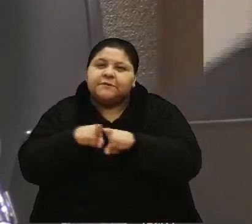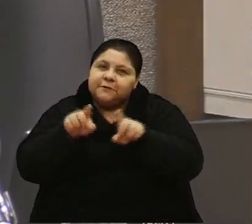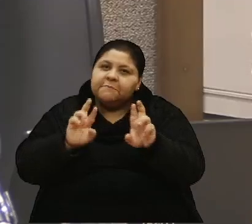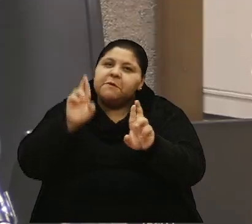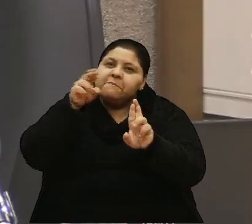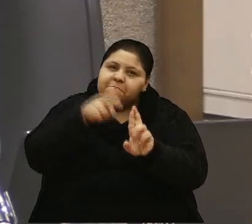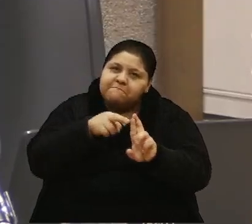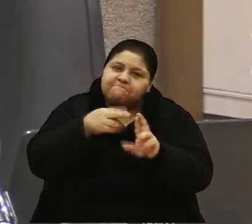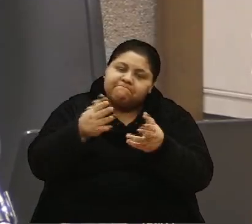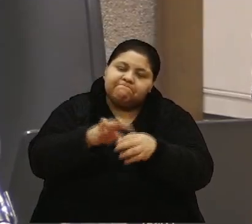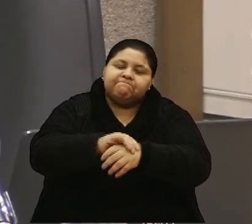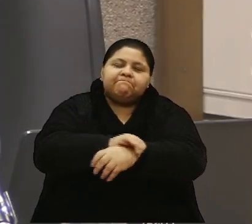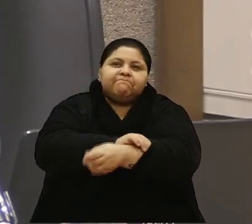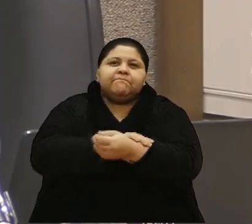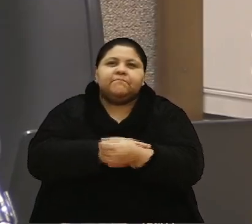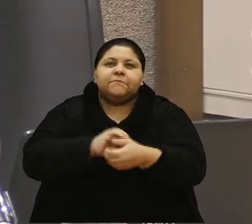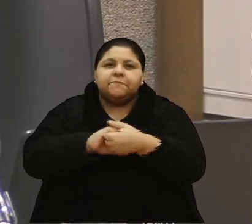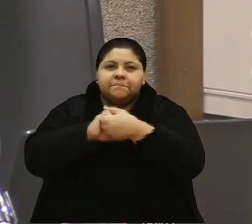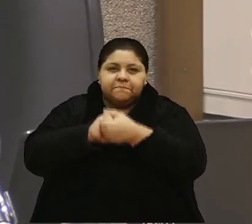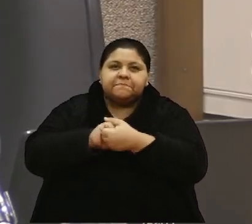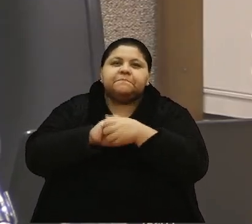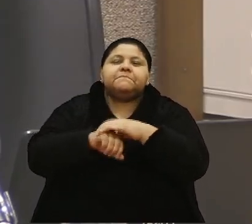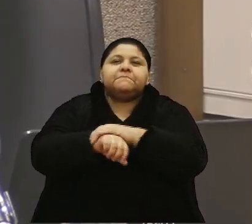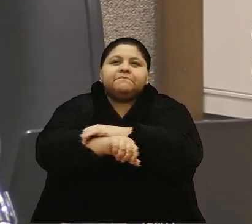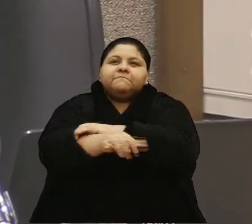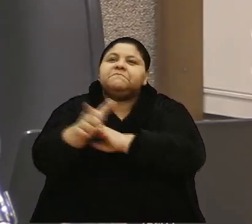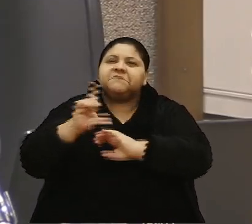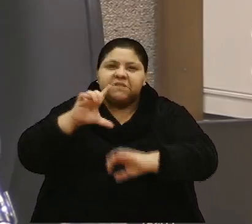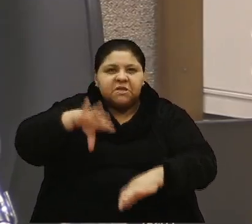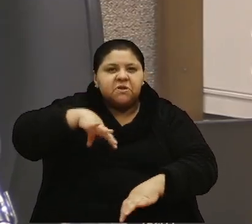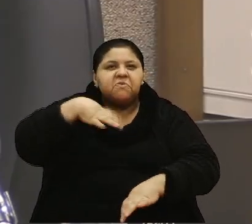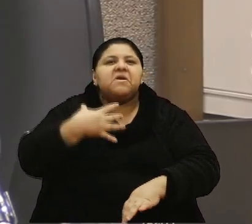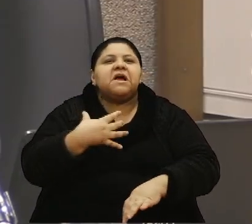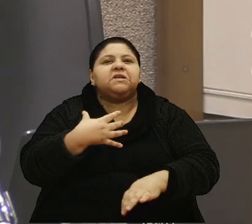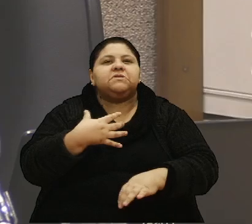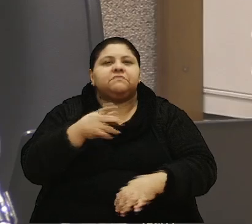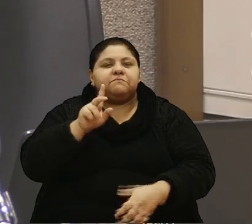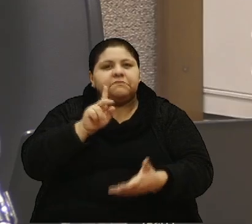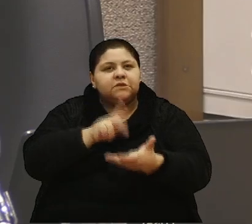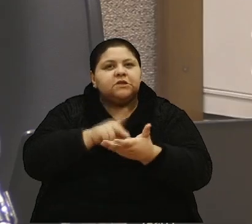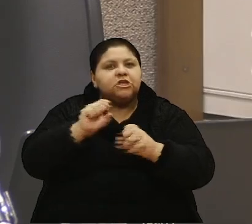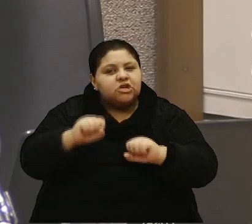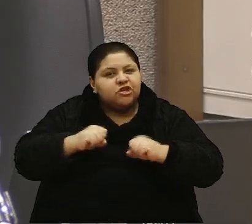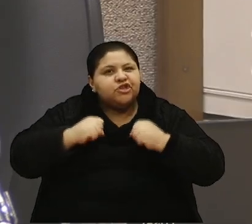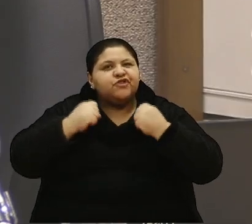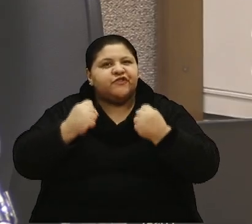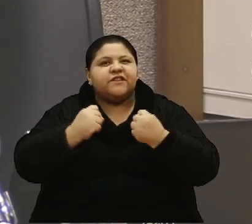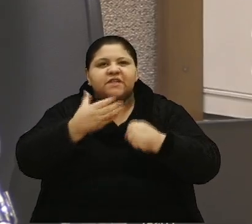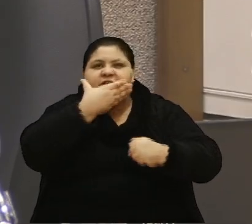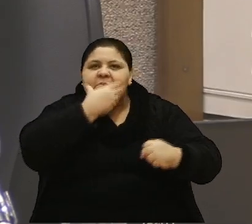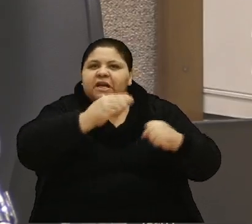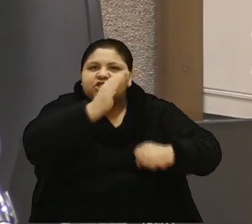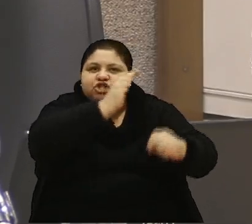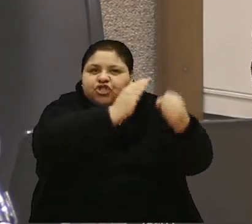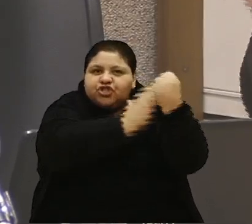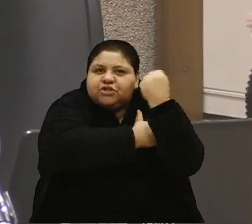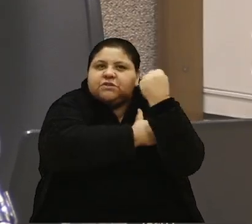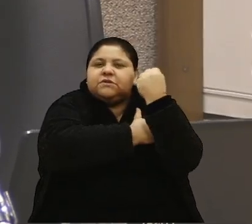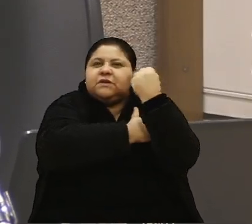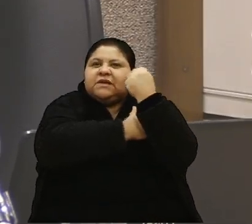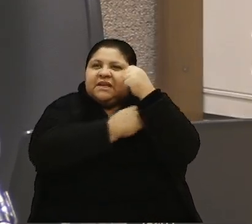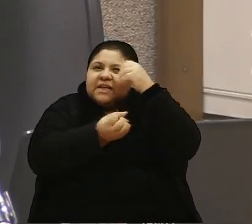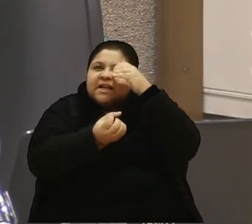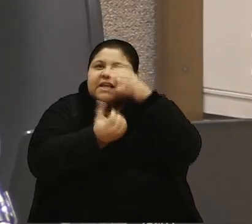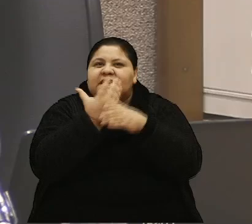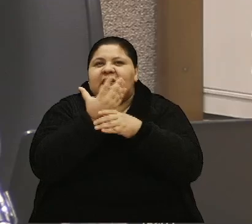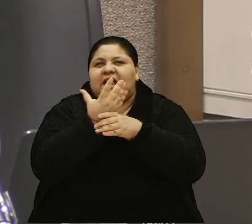né? Então, cumprimentos. Tem que ter coragem mesmo para enfrentar esse machismo instituído, né,